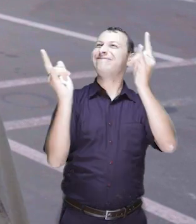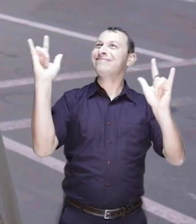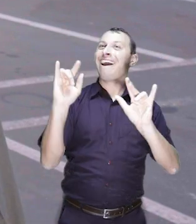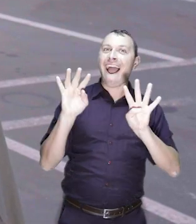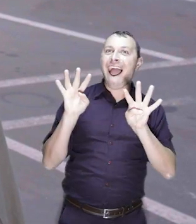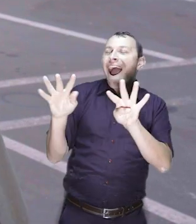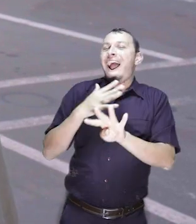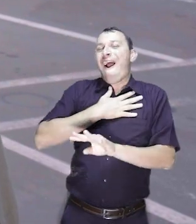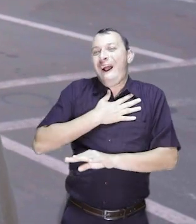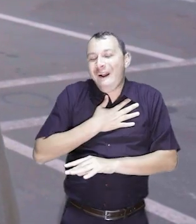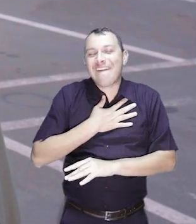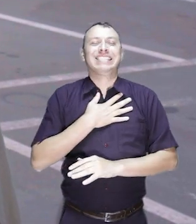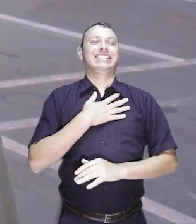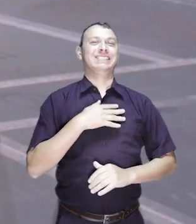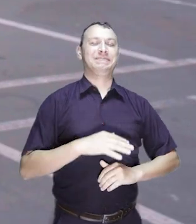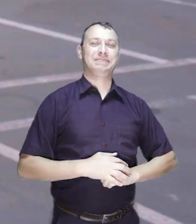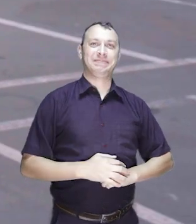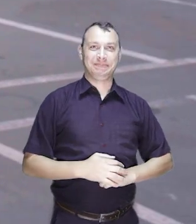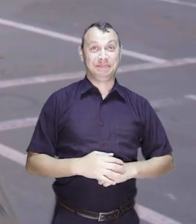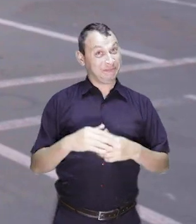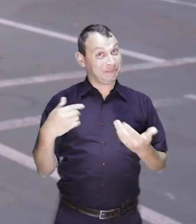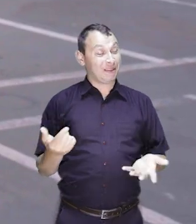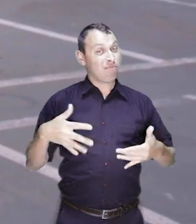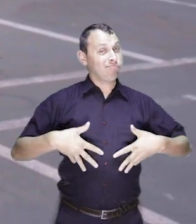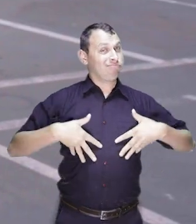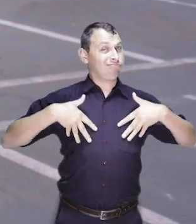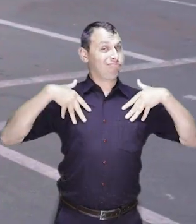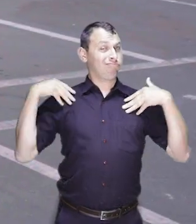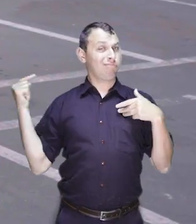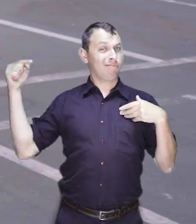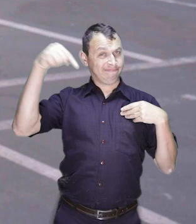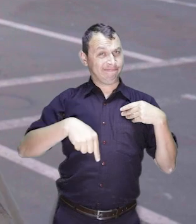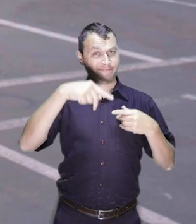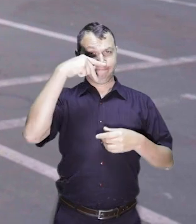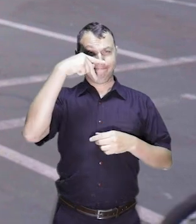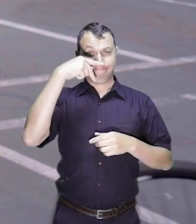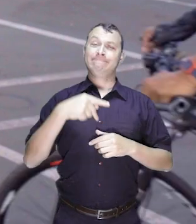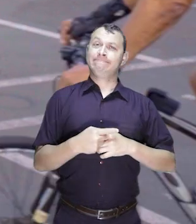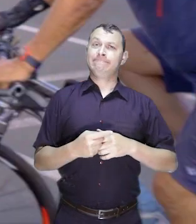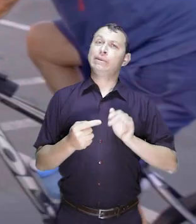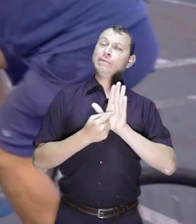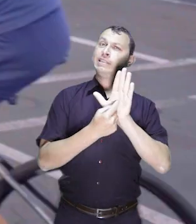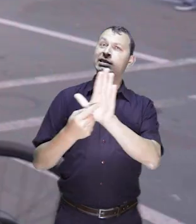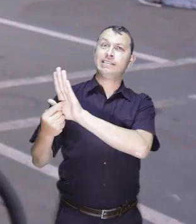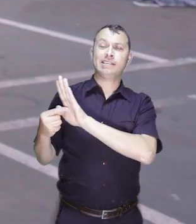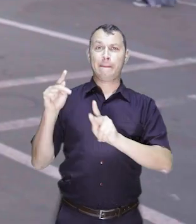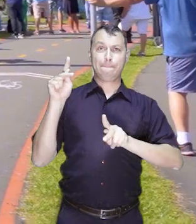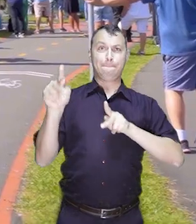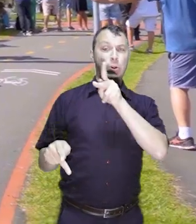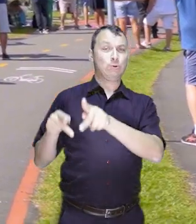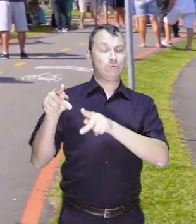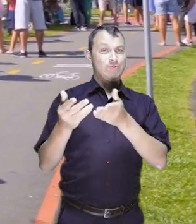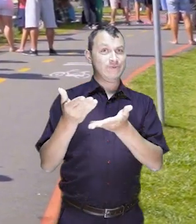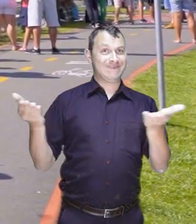mundo goste bastante do que a gente vai fazer aí. Então para a gente é um orgulho poder ter vindo aqui e fazer essa demonstração aqui para o povo de Pinhais.